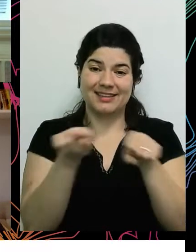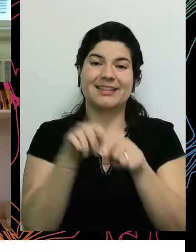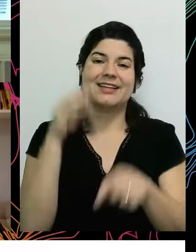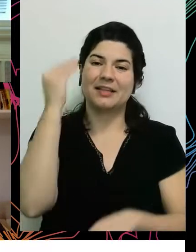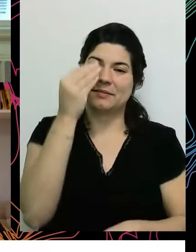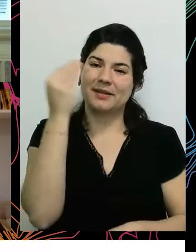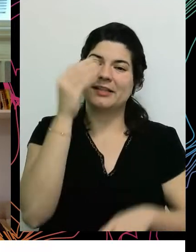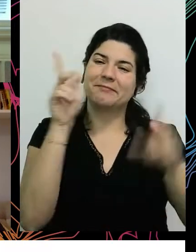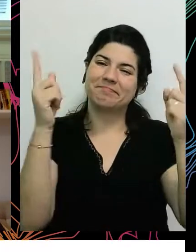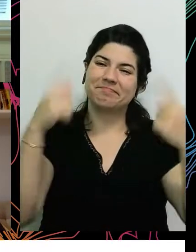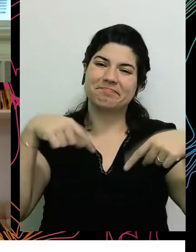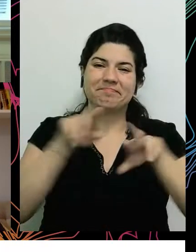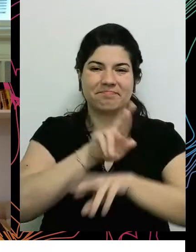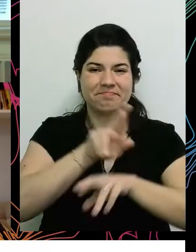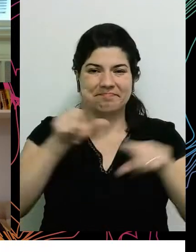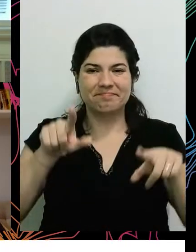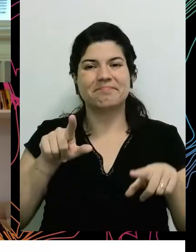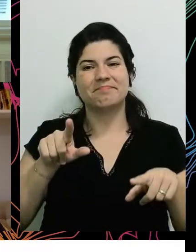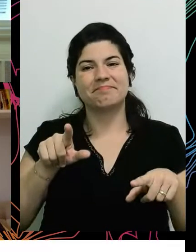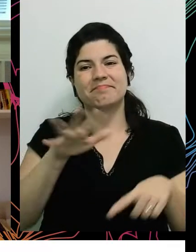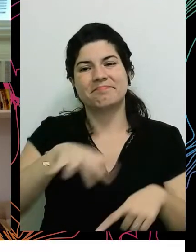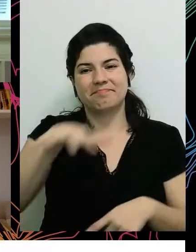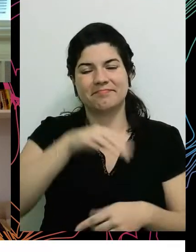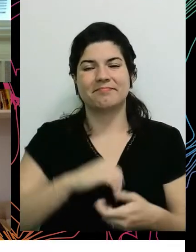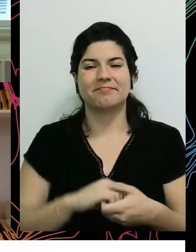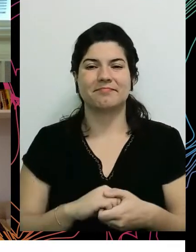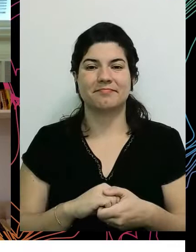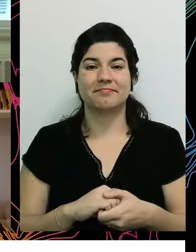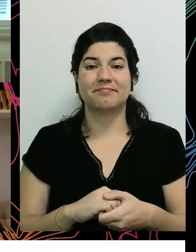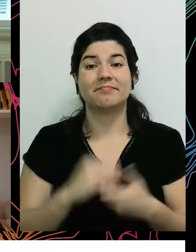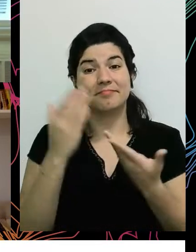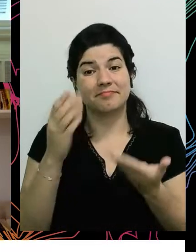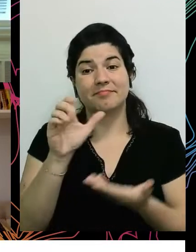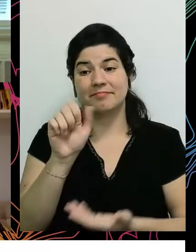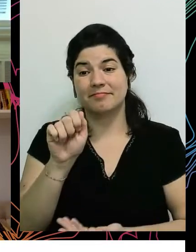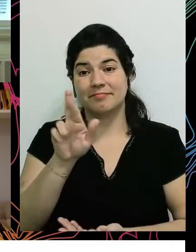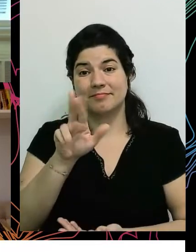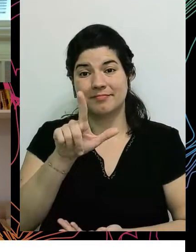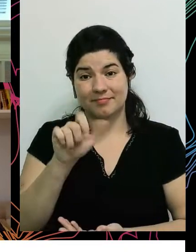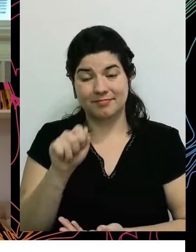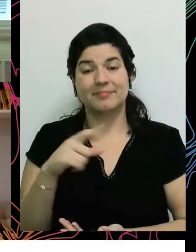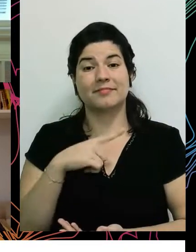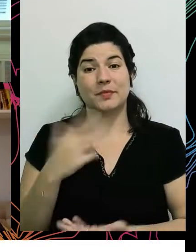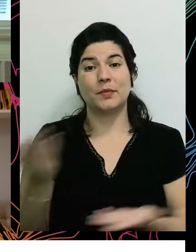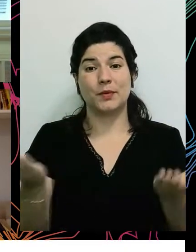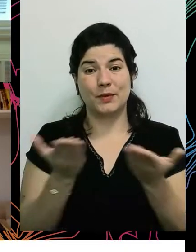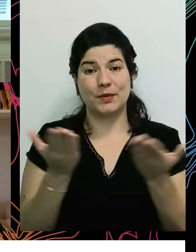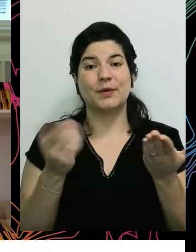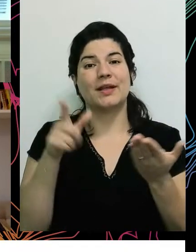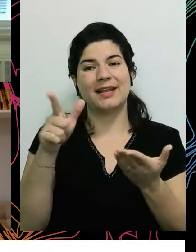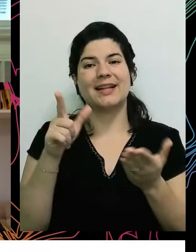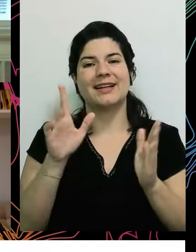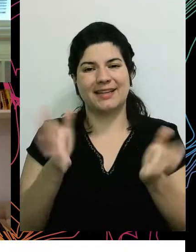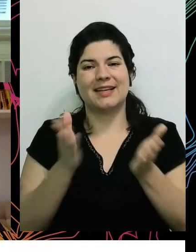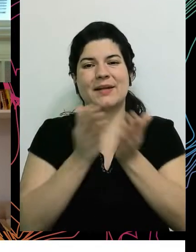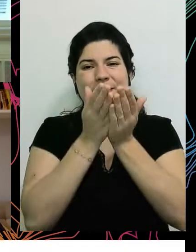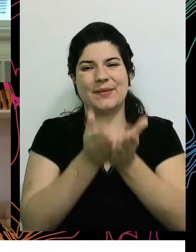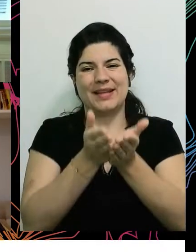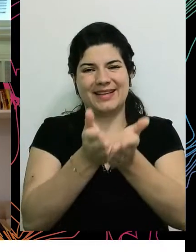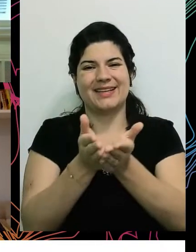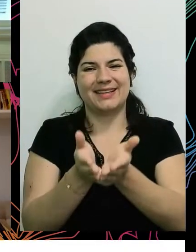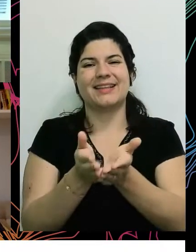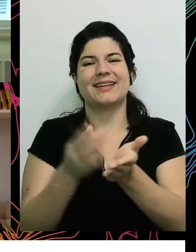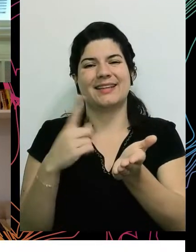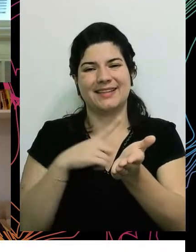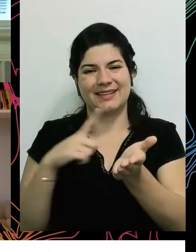pouco diferentes também nesse setor. A Carla, inclusive, está falando conosco hoje, estando embarcada, então seria interessante também